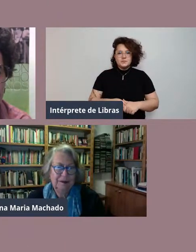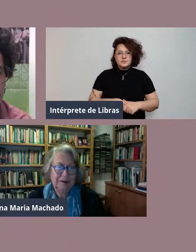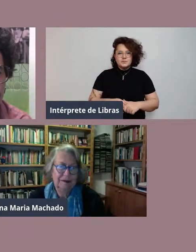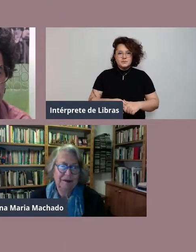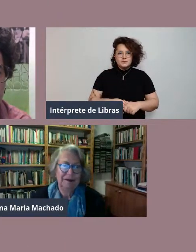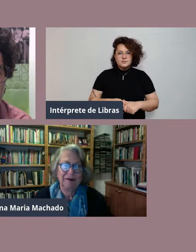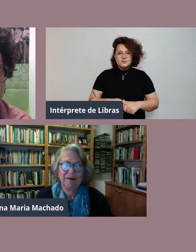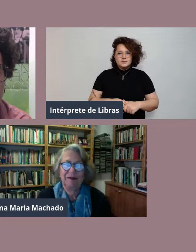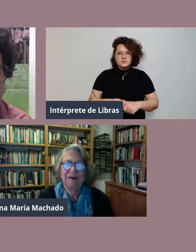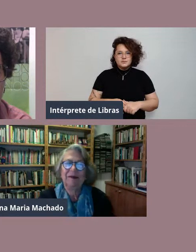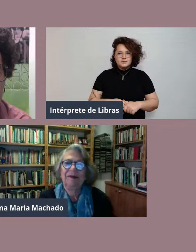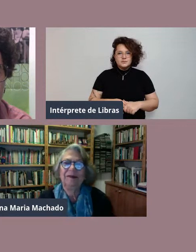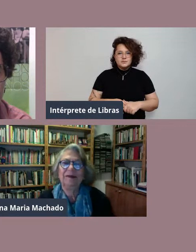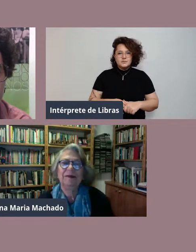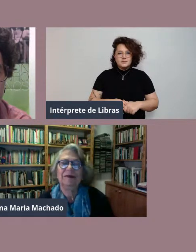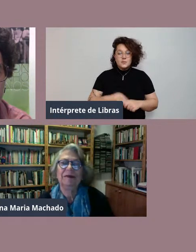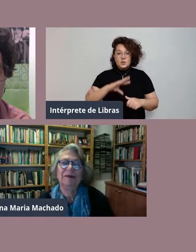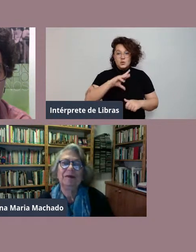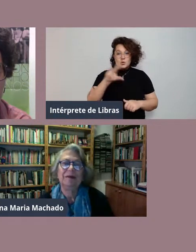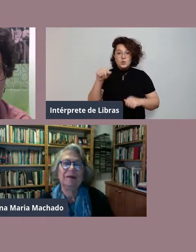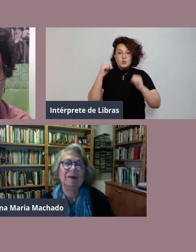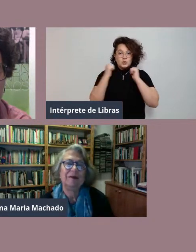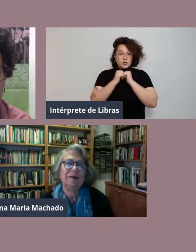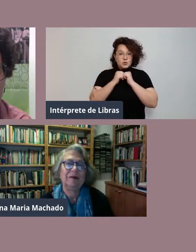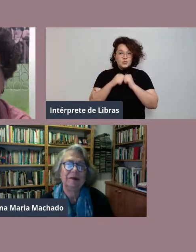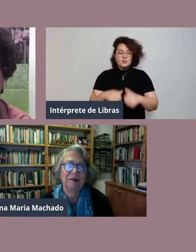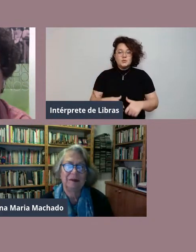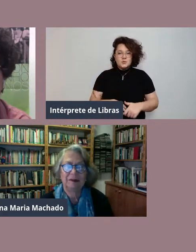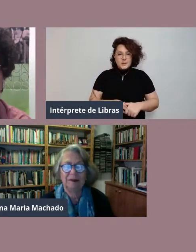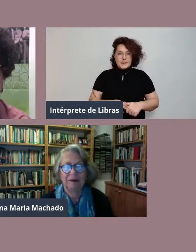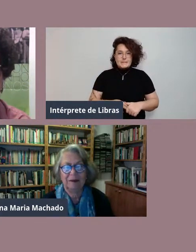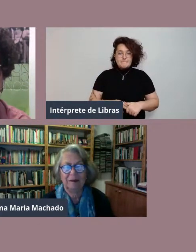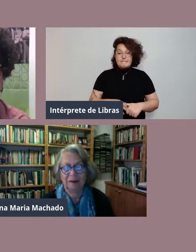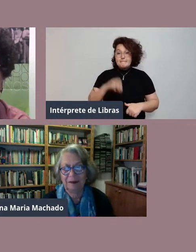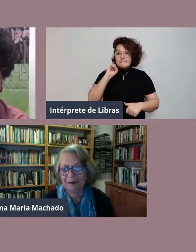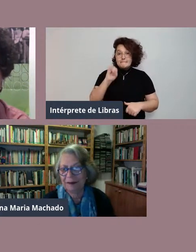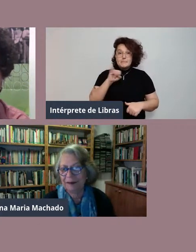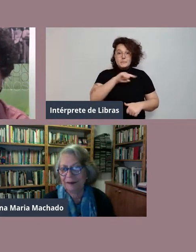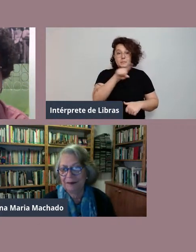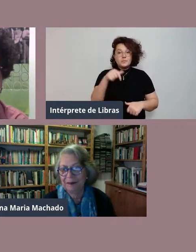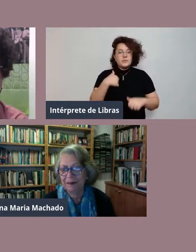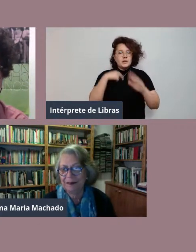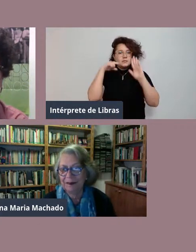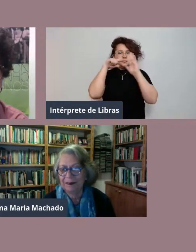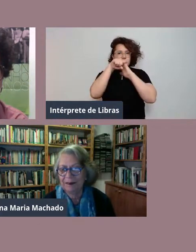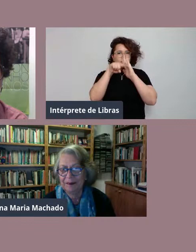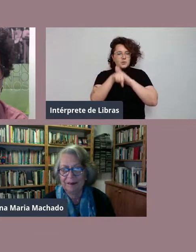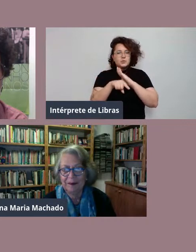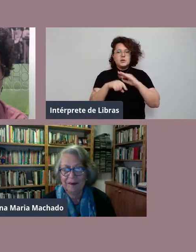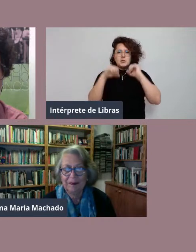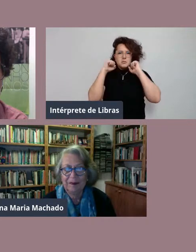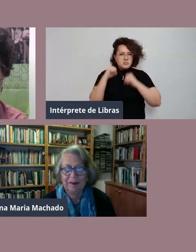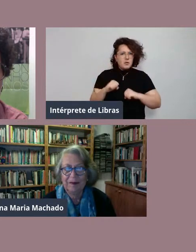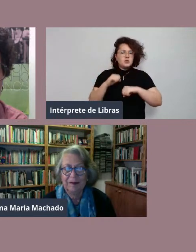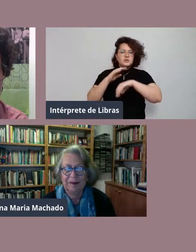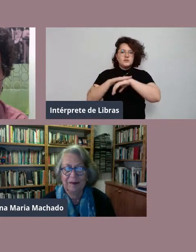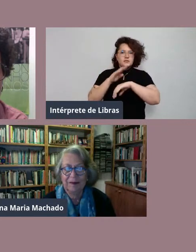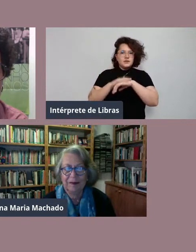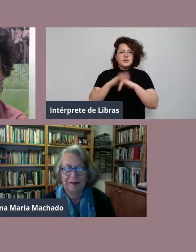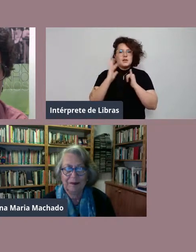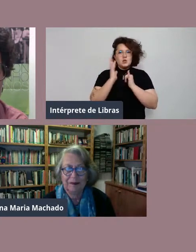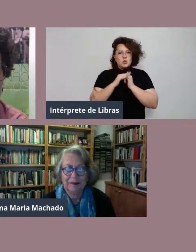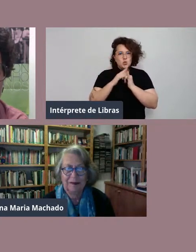todas, né? E vamos, quem quiser fazer pergunta, faz pergunta aí no chat do YouTube que a gente